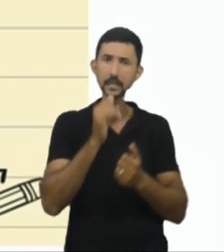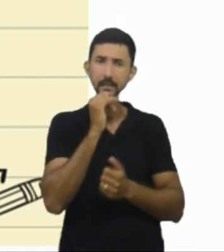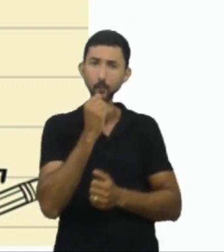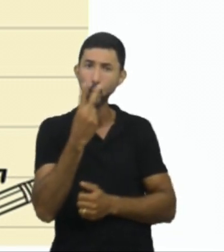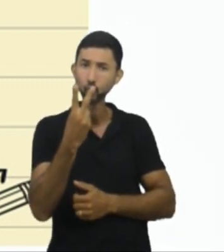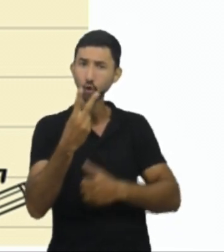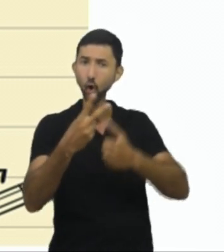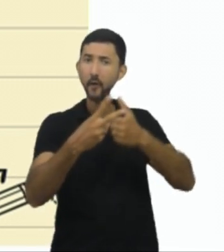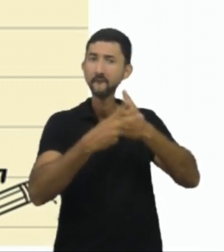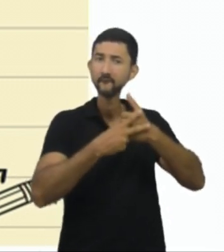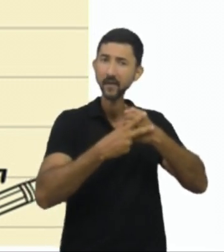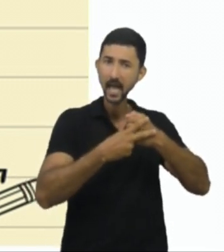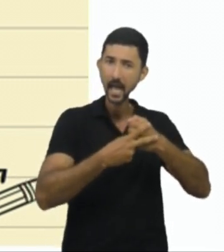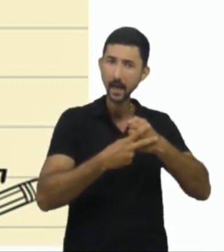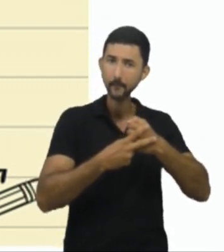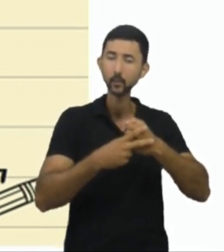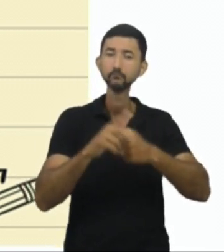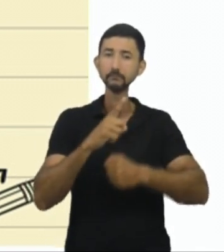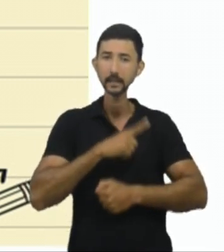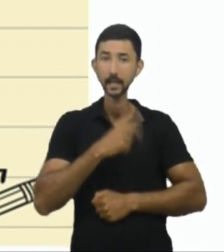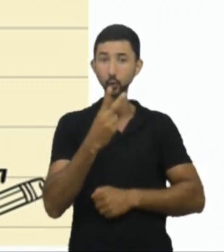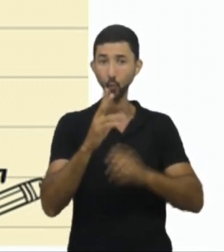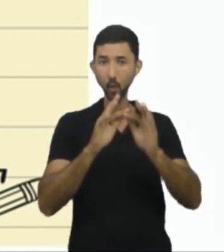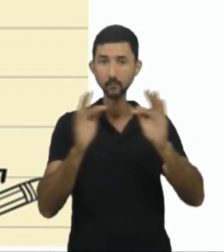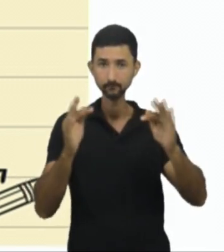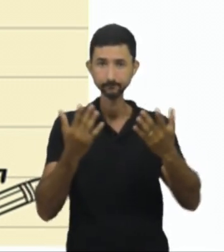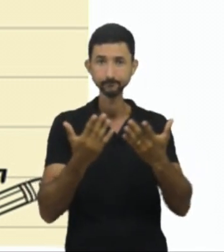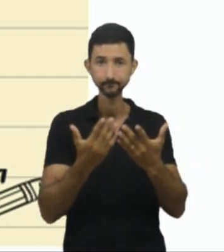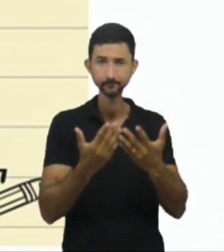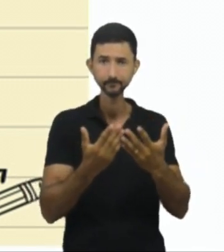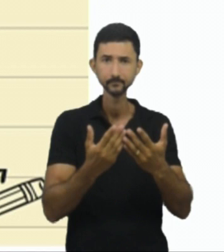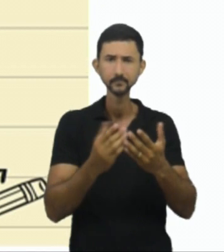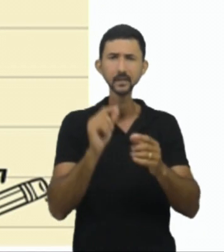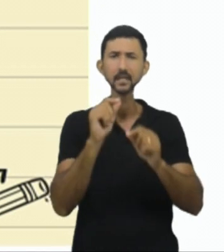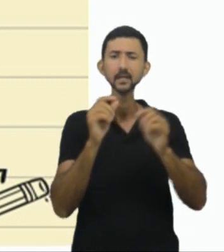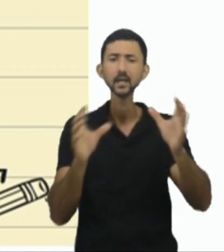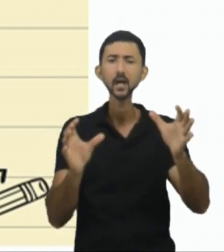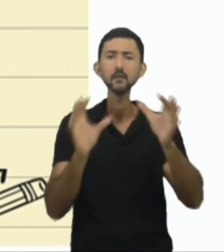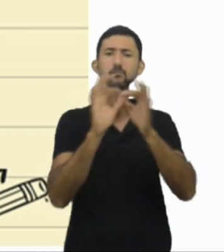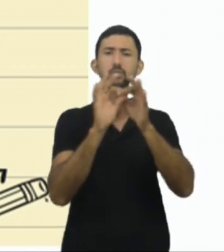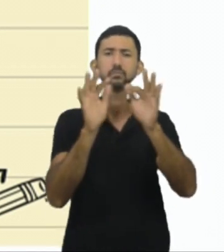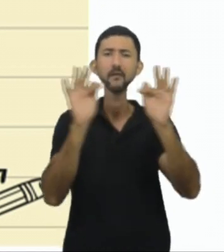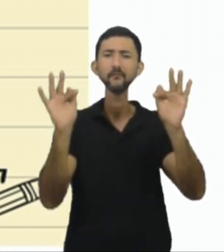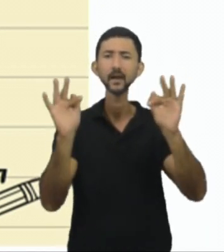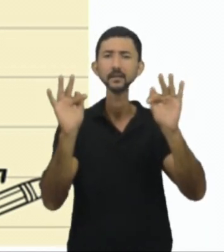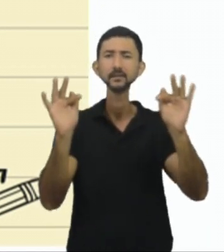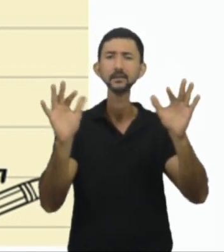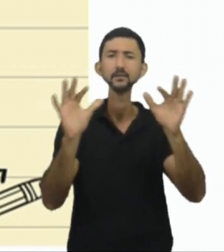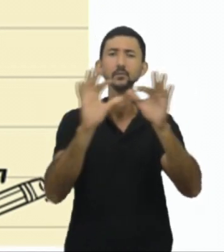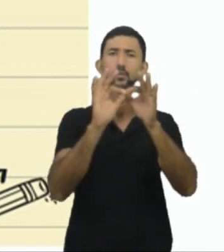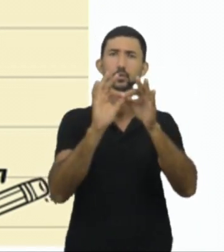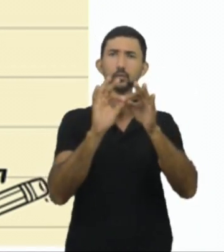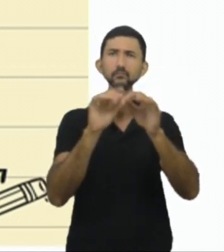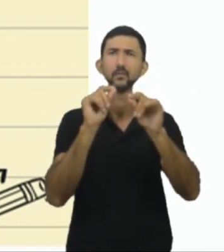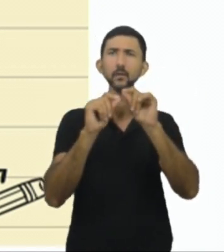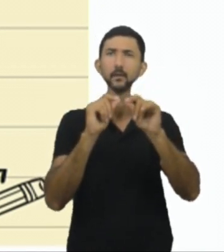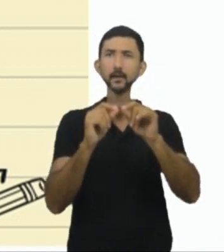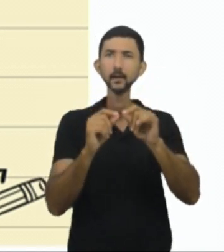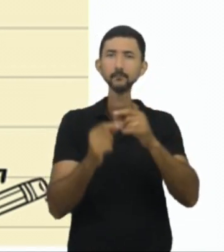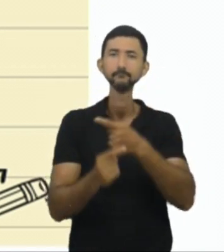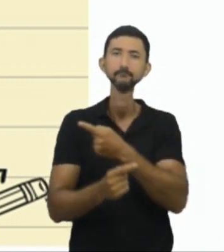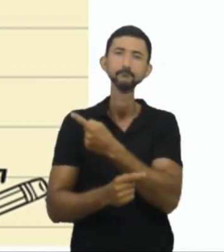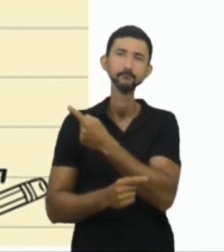verbos, eu tenho duas orações. E quem é que liga essas duas orações? Esse cara bem aqui que